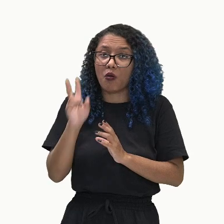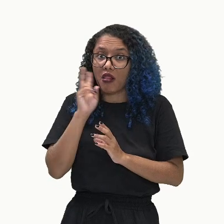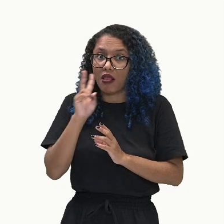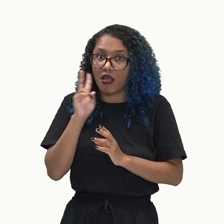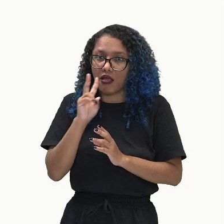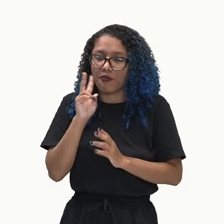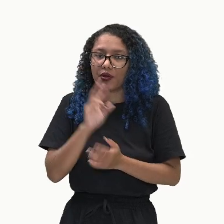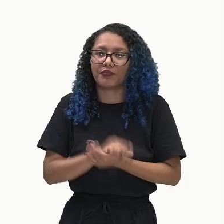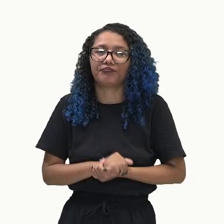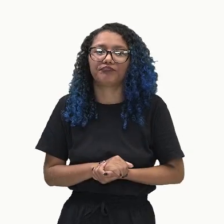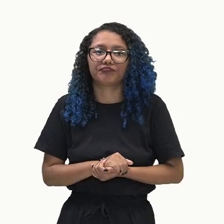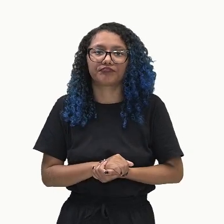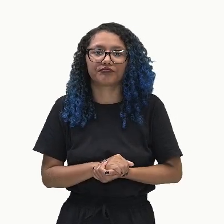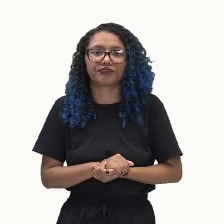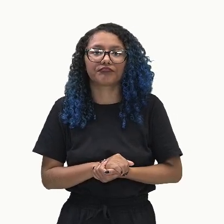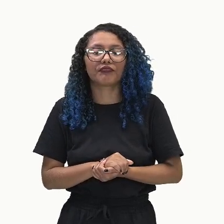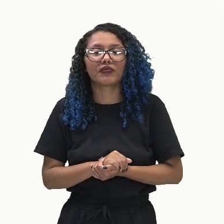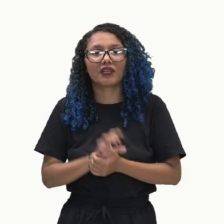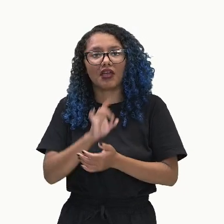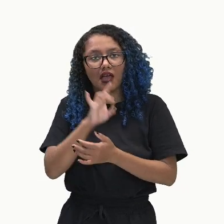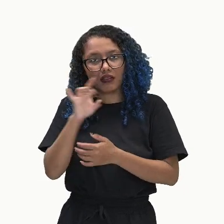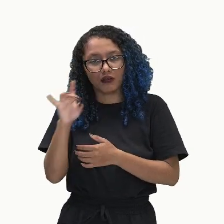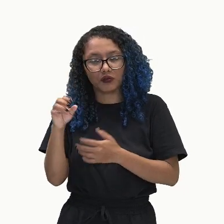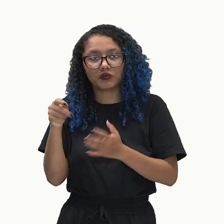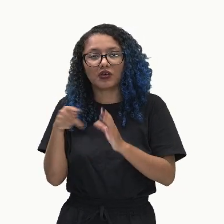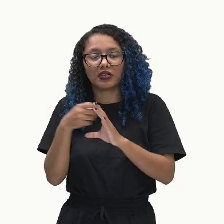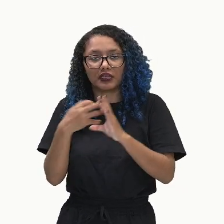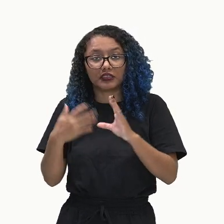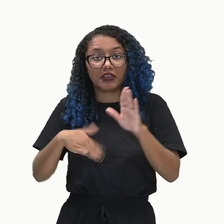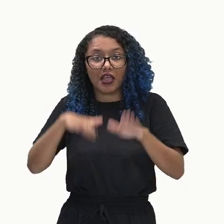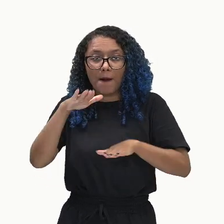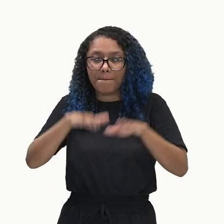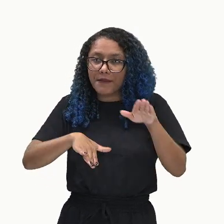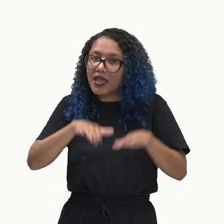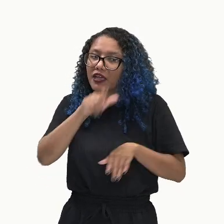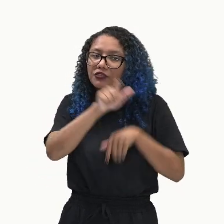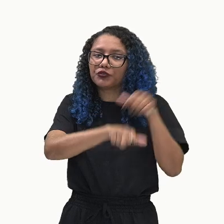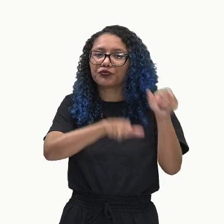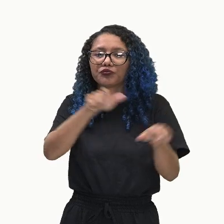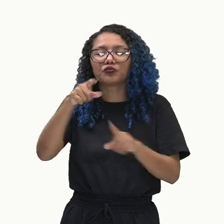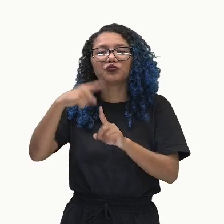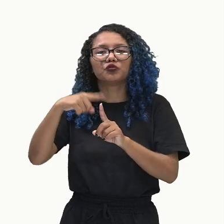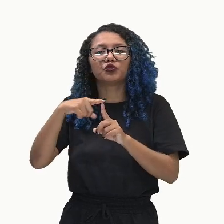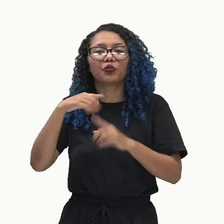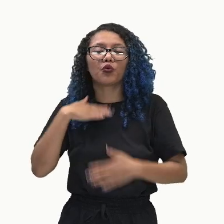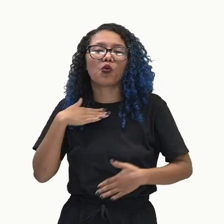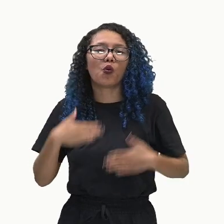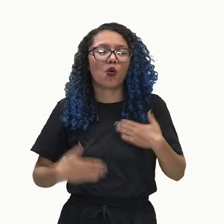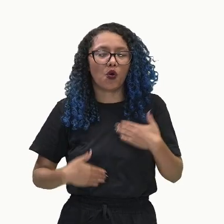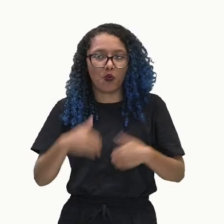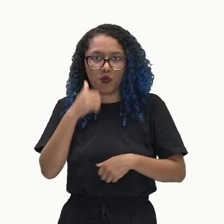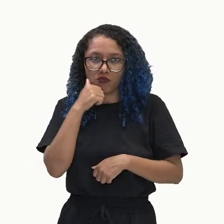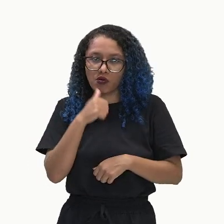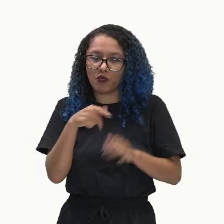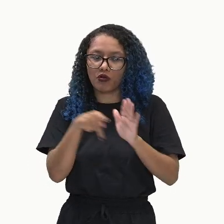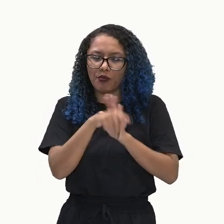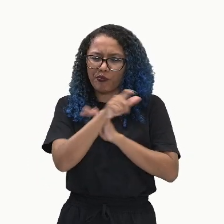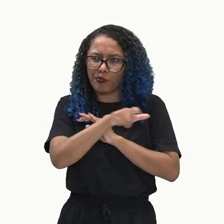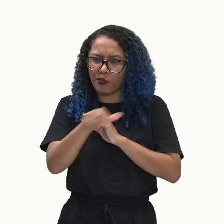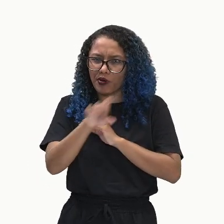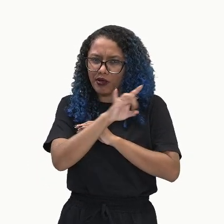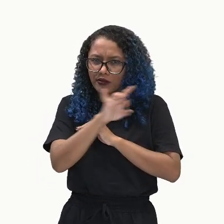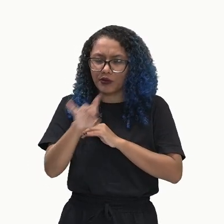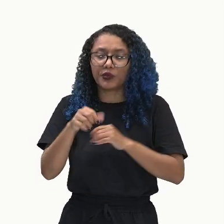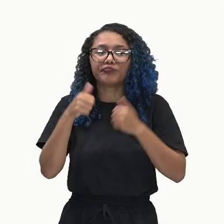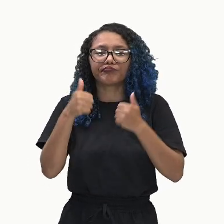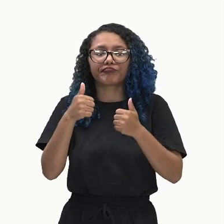nós temos as especificidades, que vão variar de cada biotipo da mulher, e também a realização de